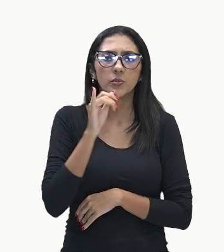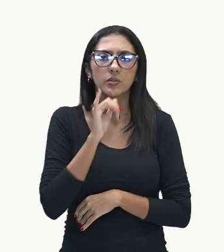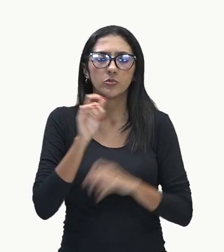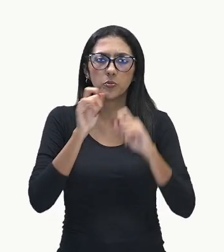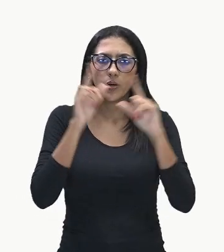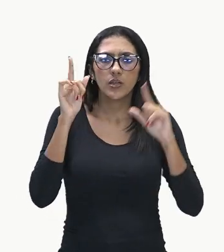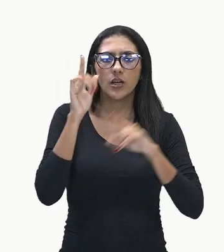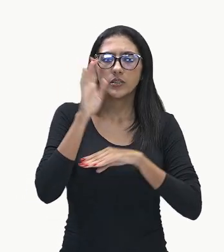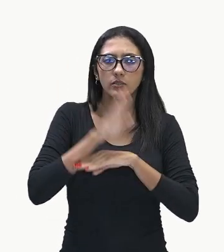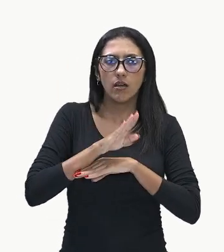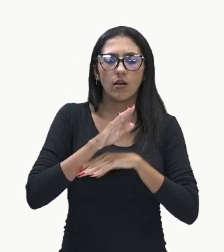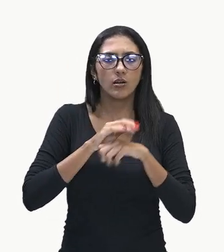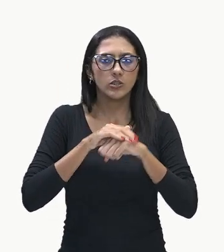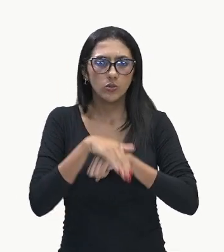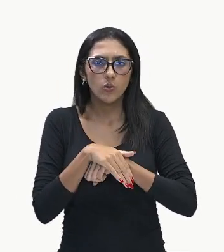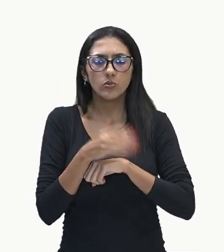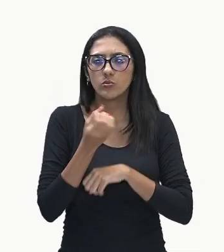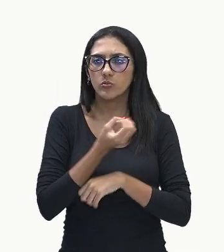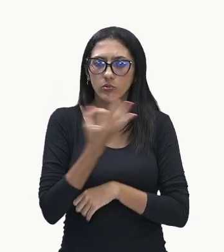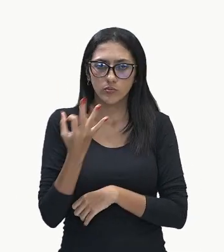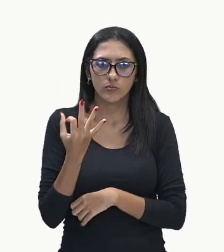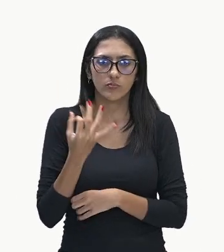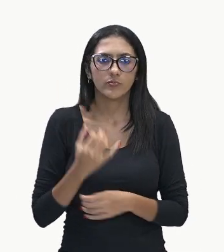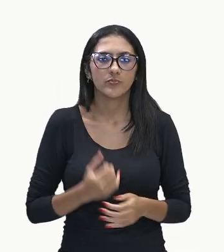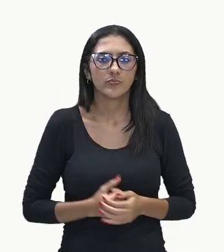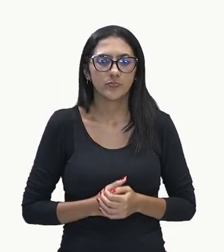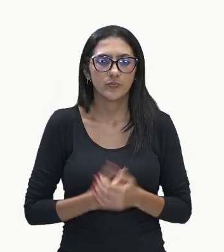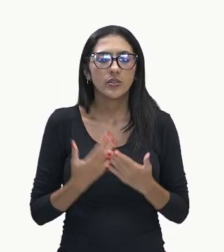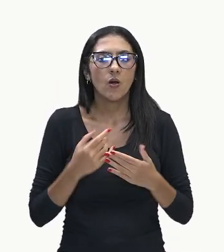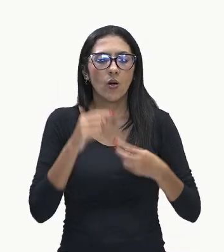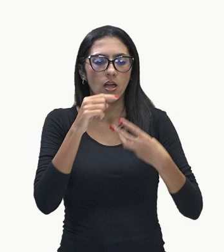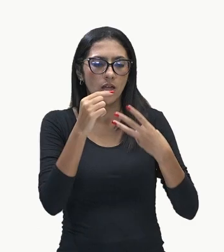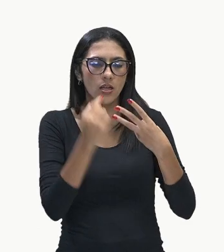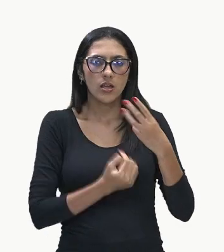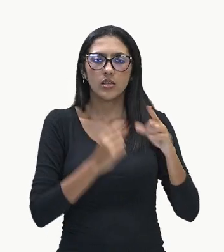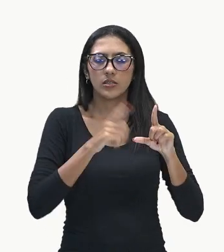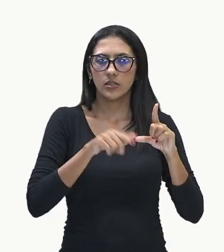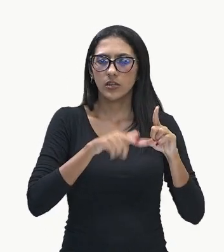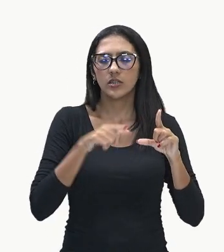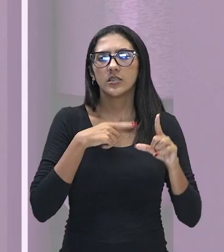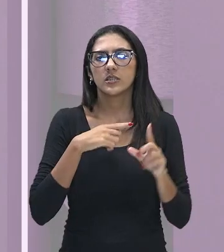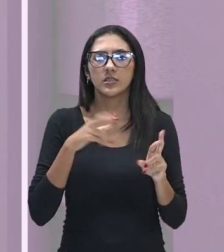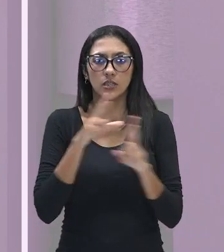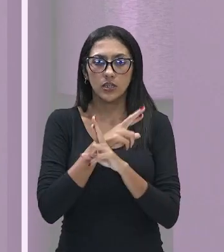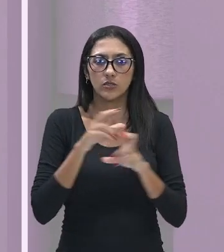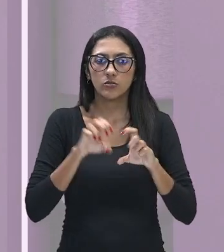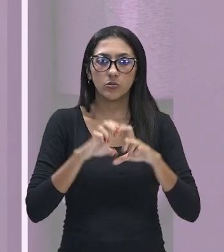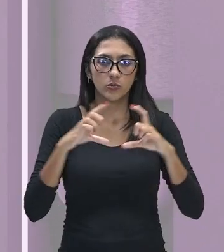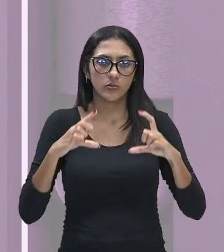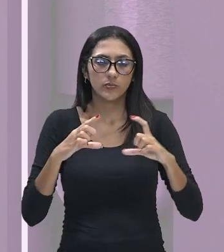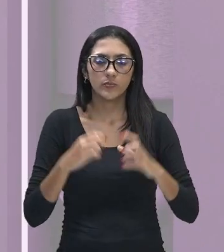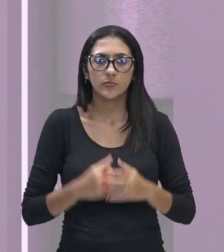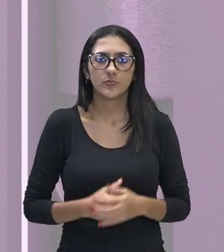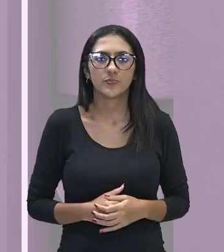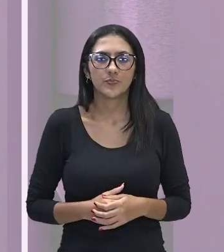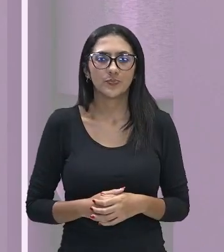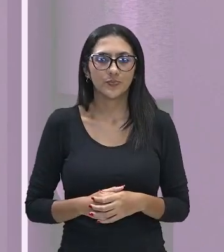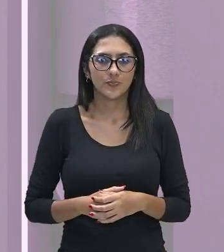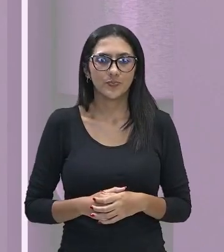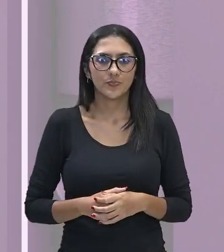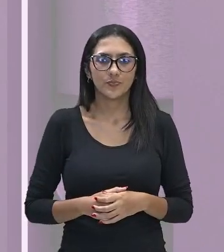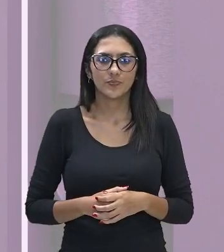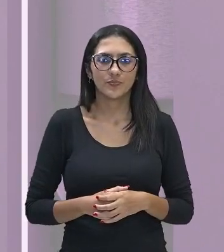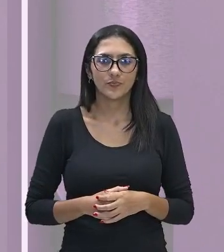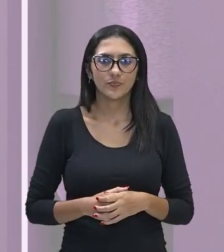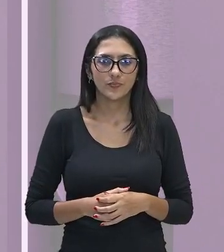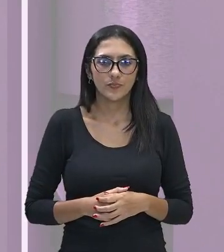está uma equação do primeiro grau aplicada ali diretamente, não é, numa situação de saúde. E agora vale